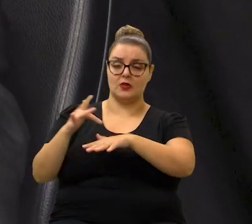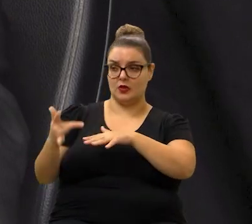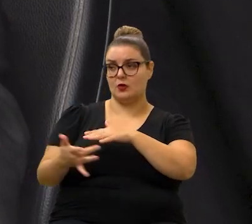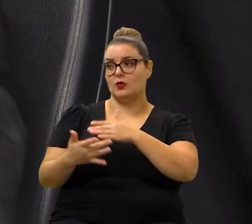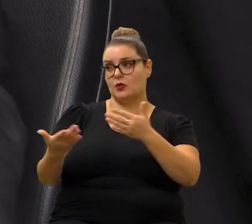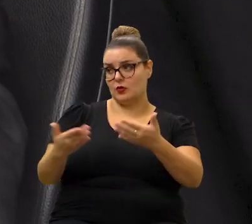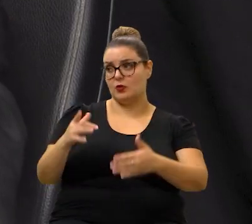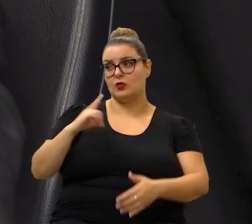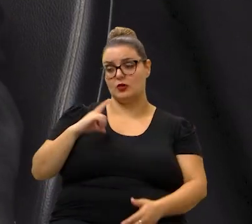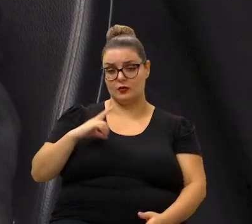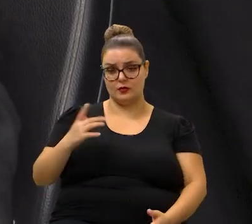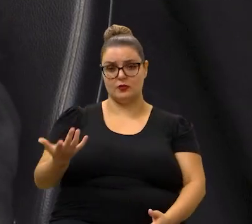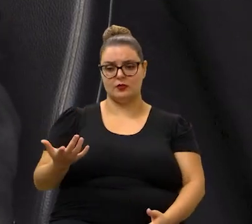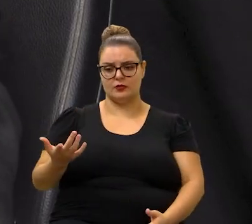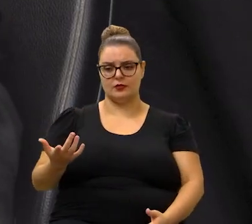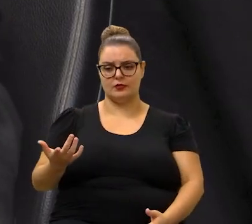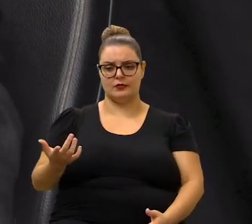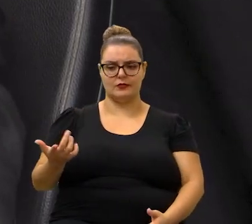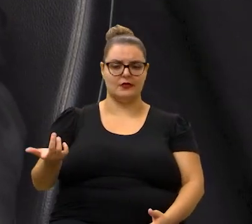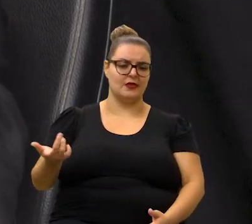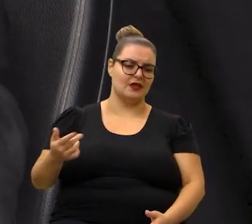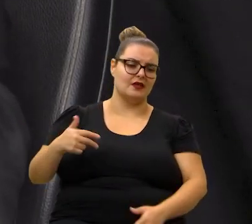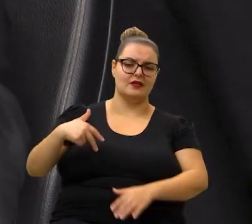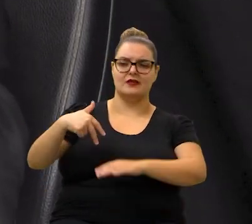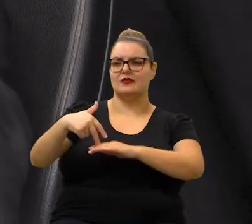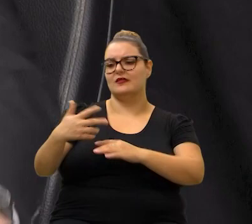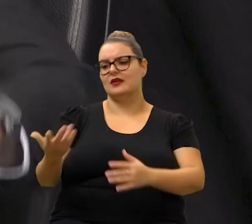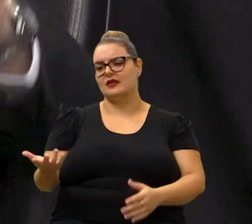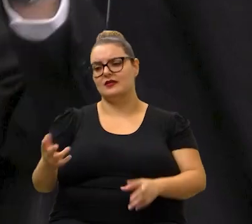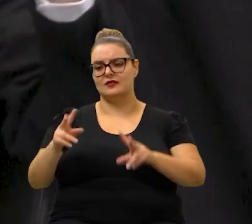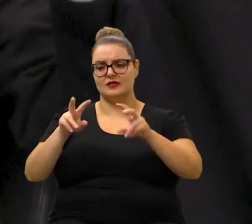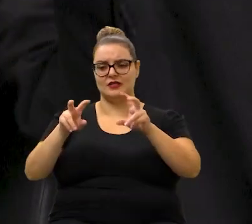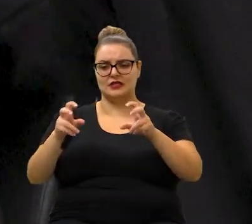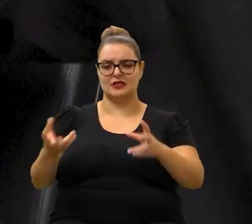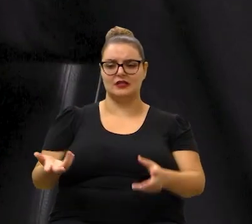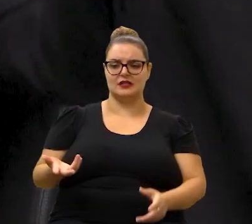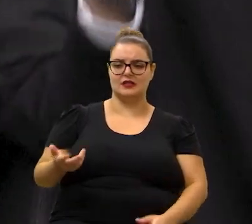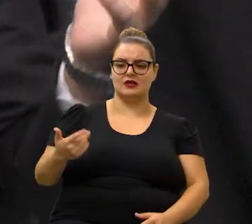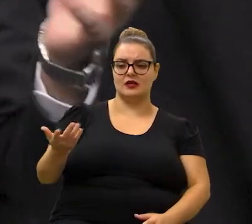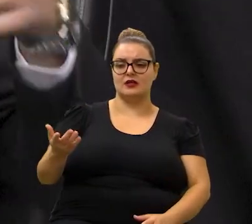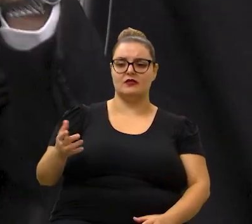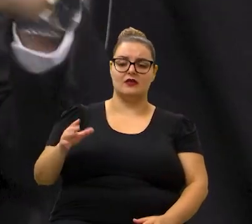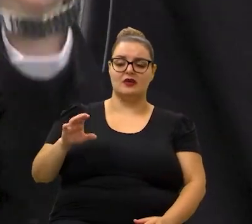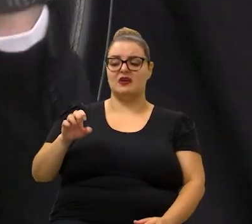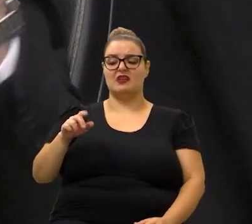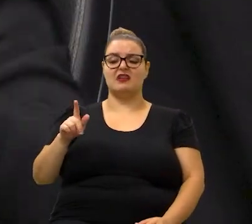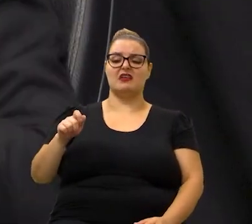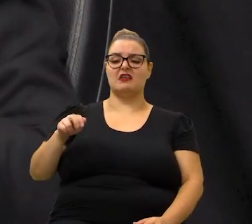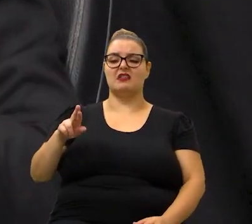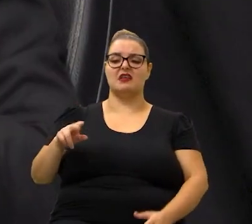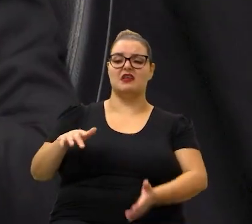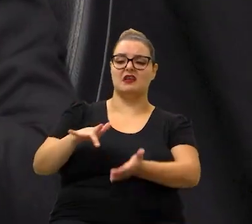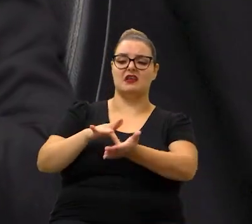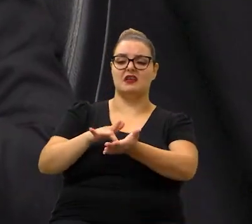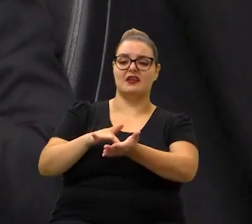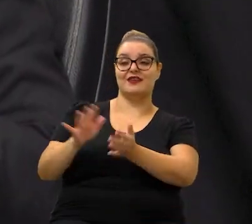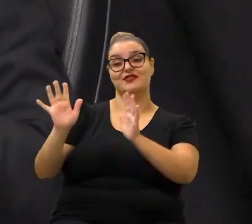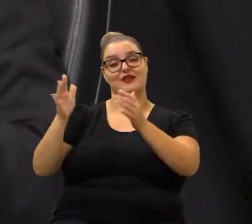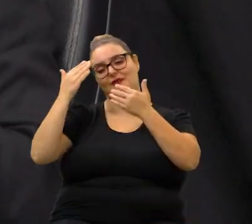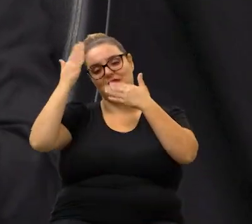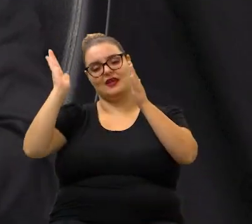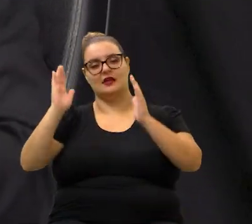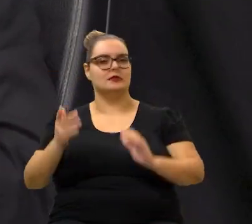nós temos hoje então não adianta você ficar indo lá entre aspas né vou lá eu engano o povo tchau obrigado não